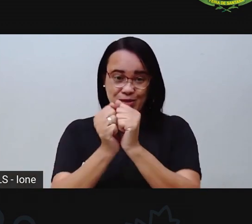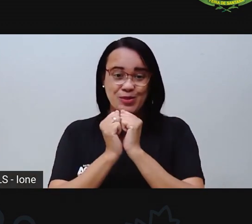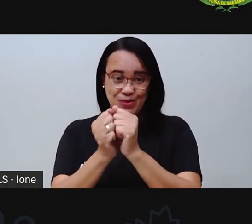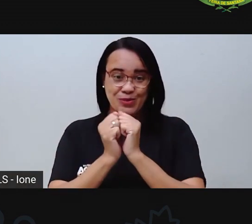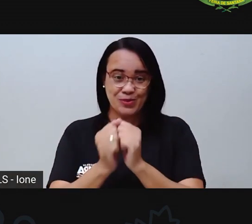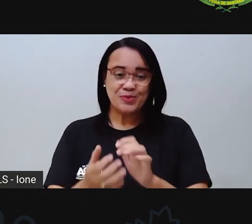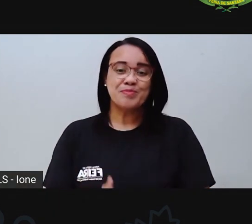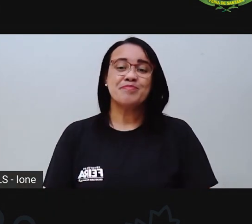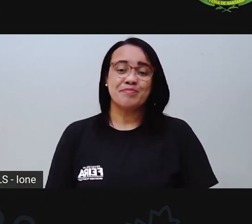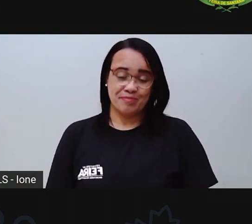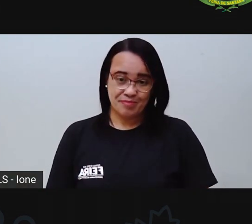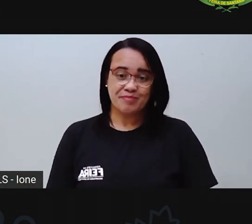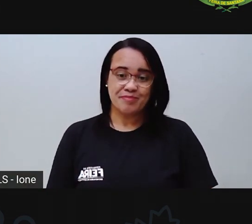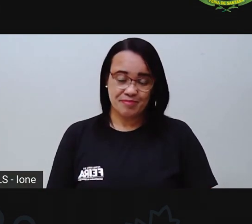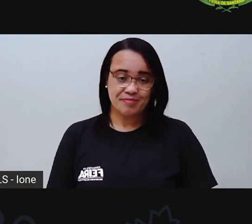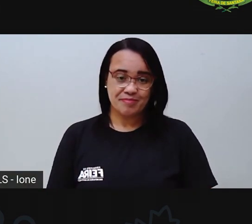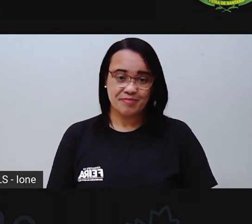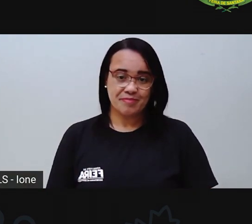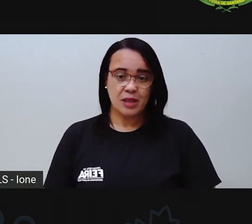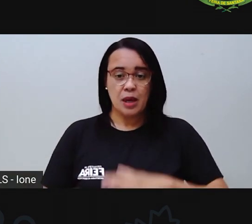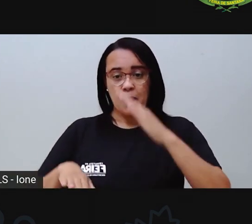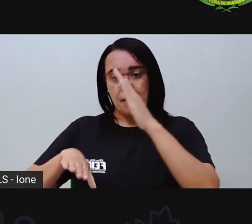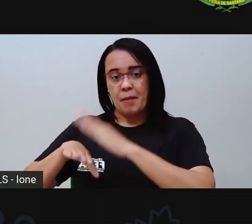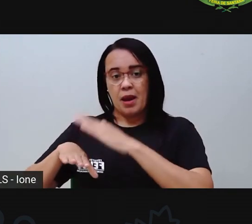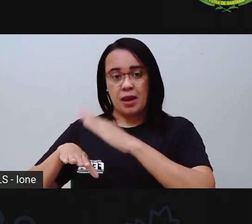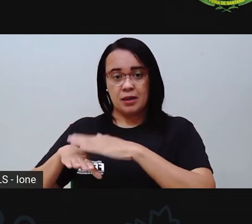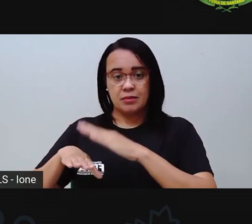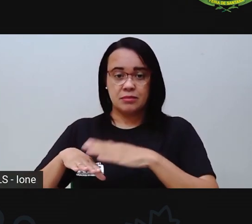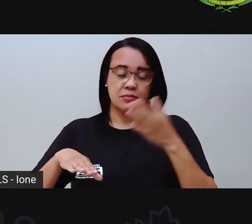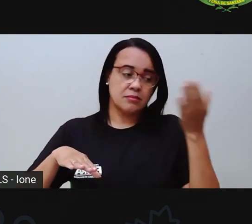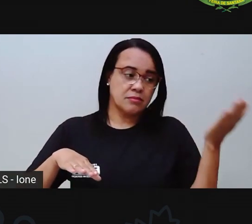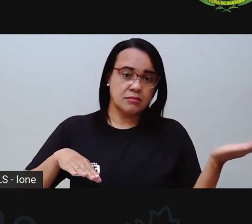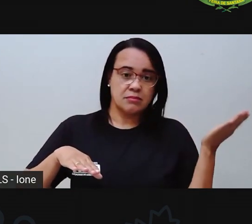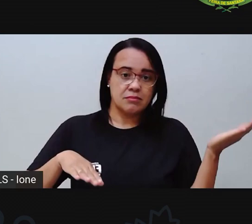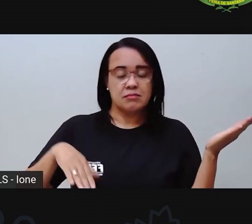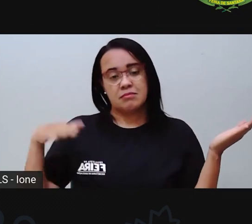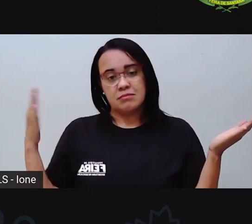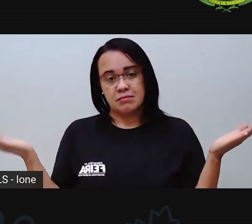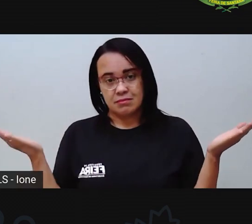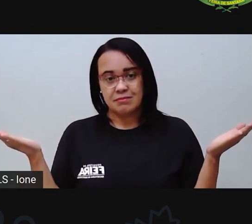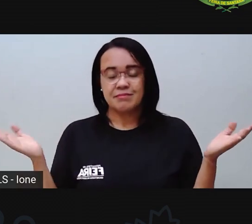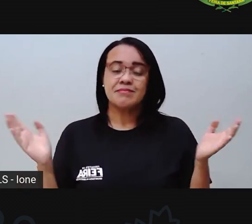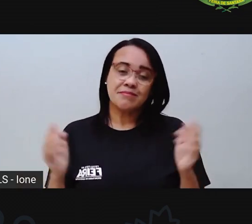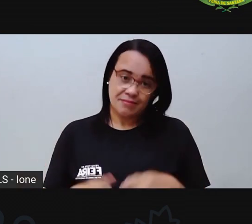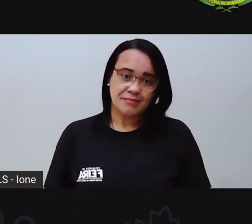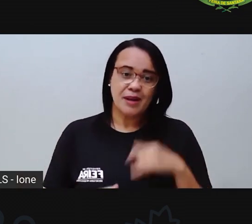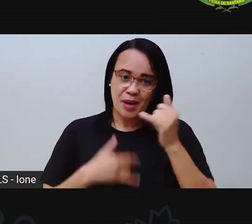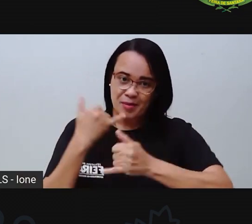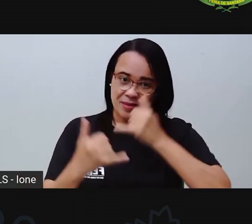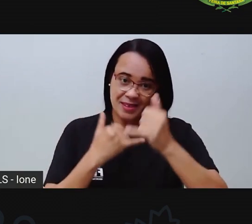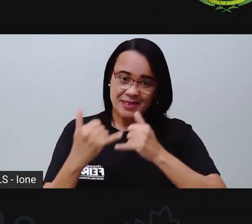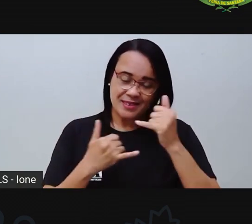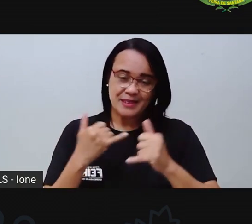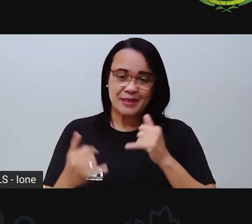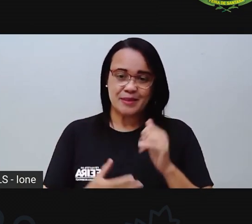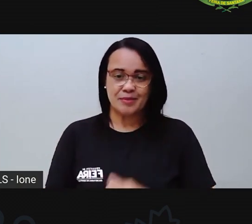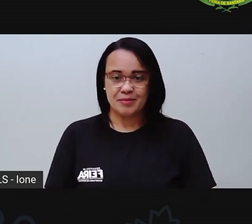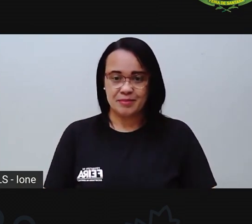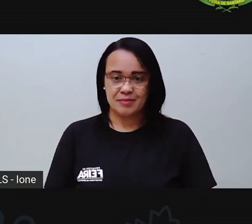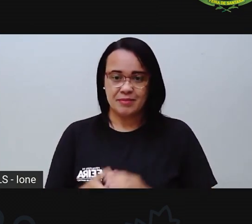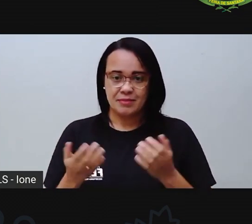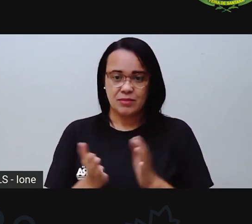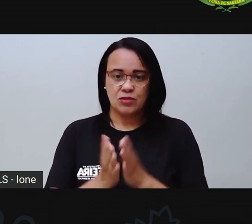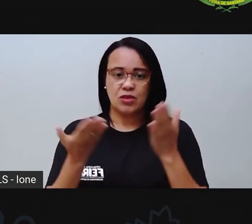E aí, depois que uma pessoa bateu nessa sua mão, você vem e bate na mão da pessoa que tá do seu lado, tá certo? É assim que a gente brinca. Então, é assim, ó.